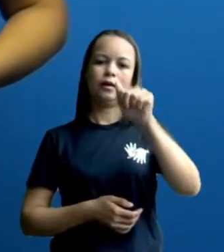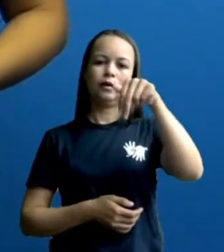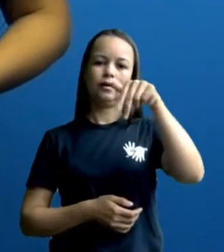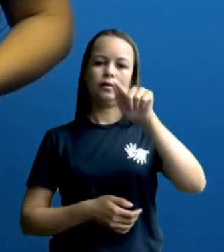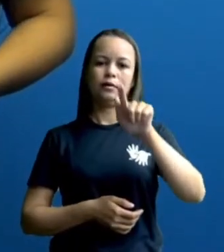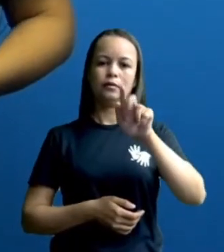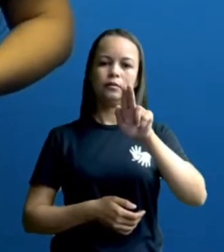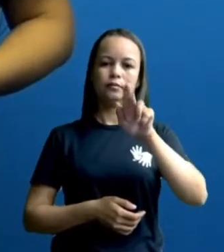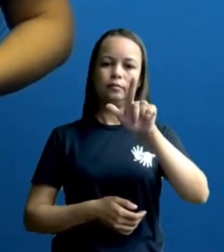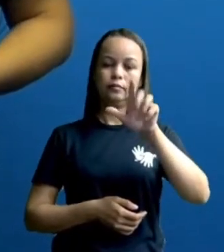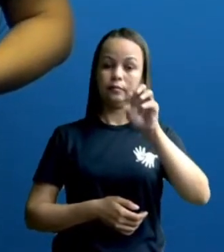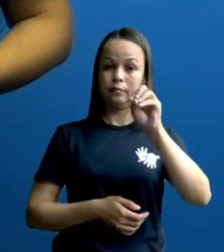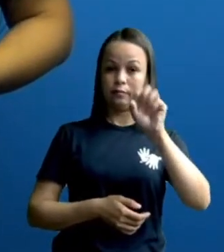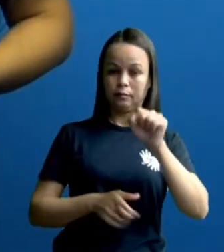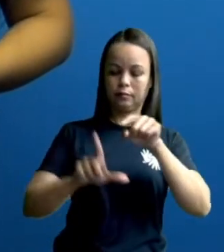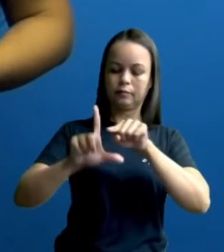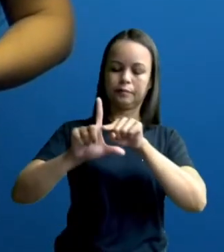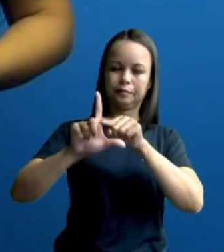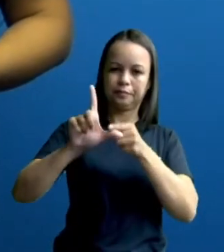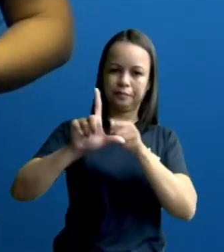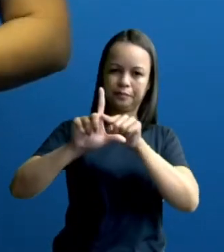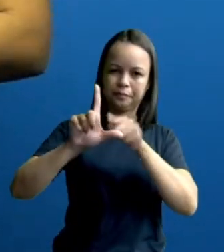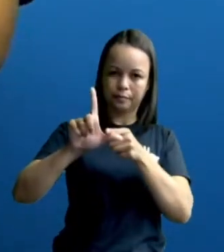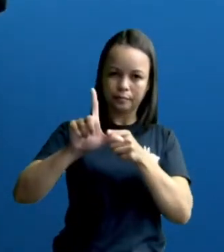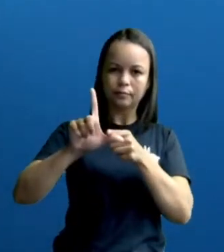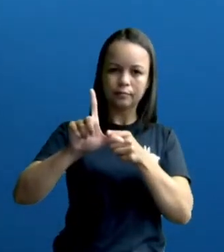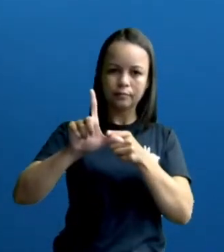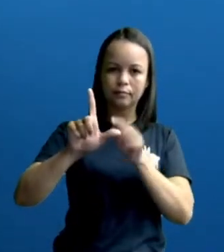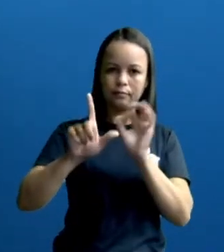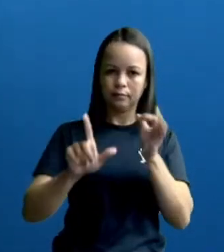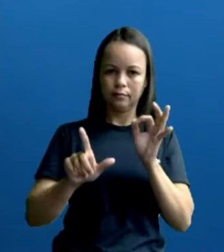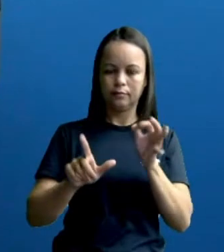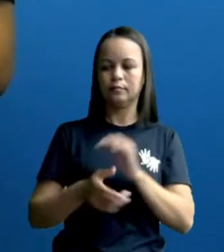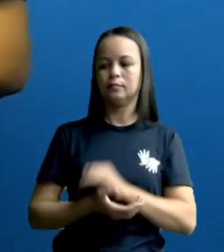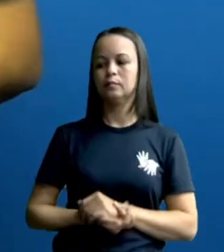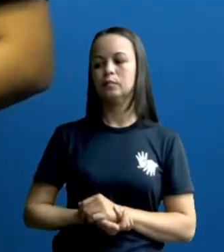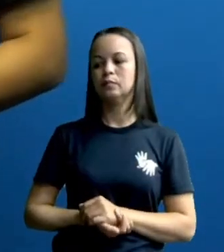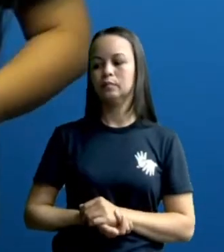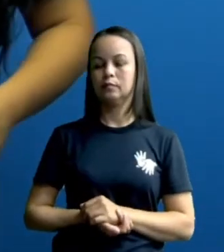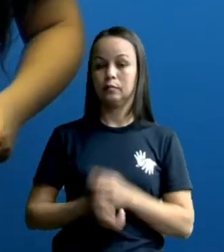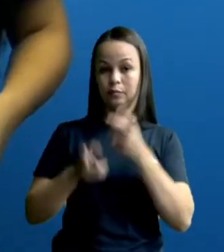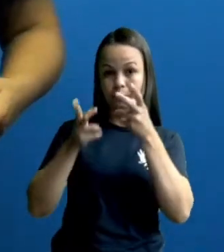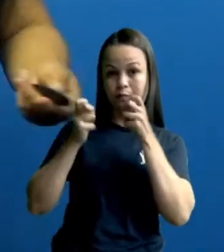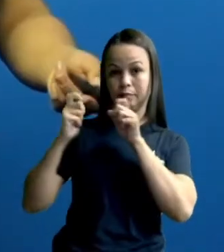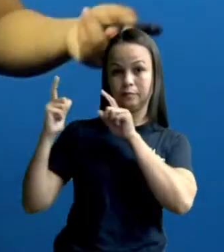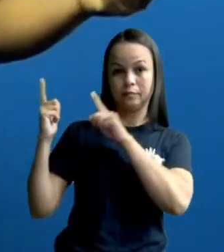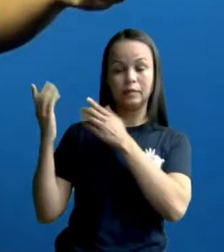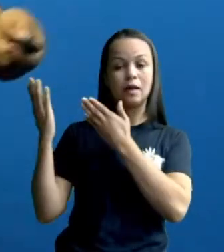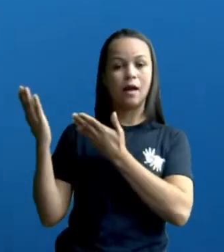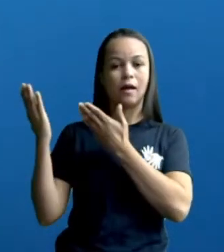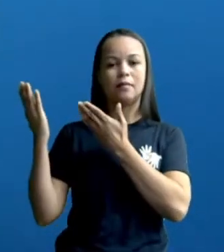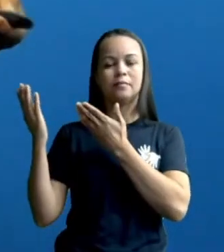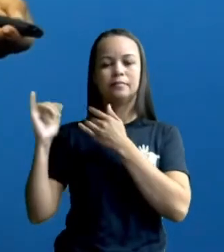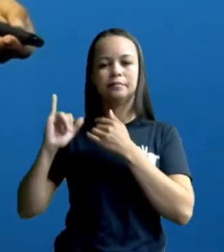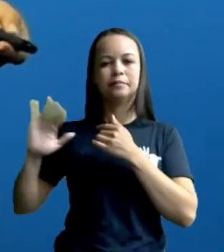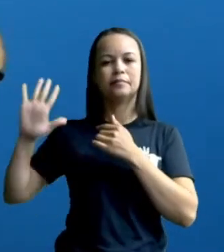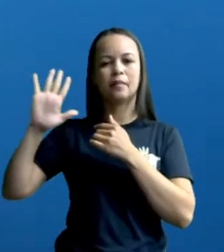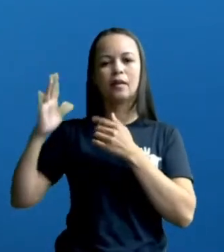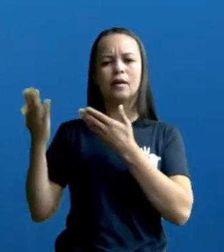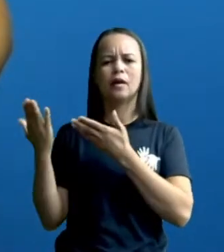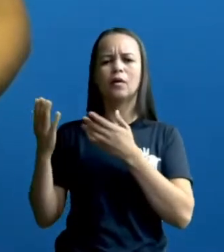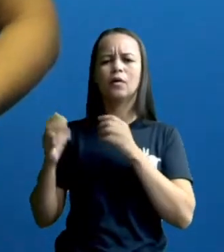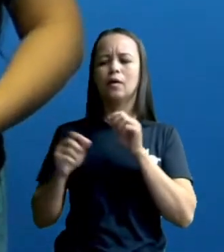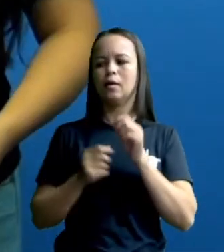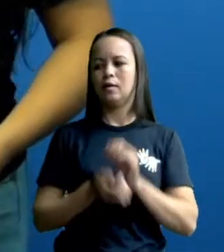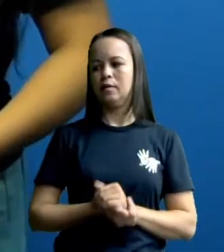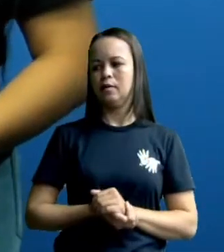os ângulos, que são essas aberturazinhas, tá certo? Então, olha aqui, o que são